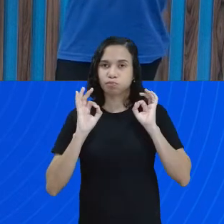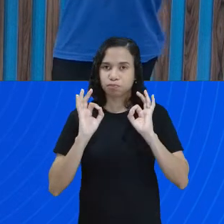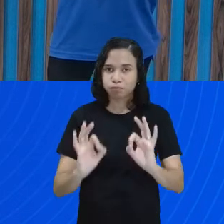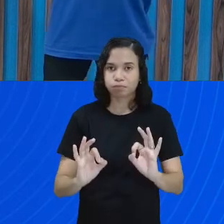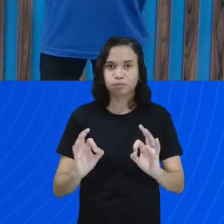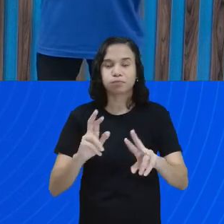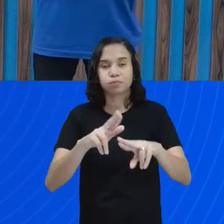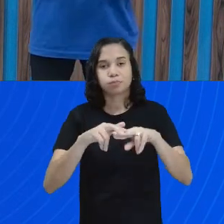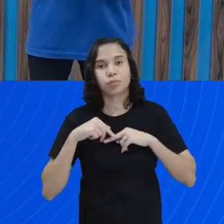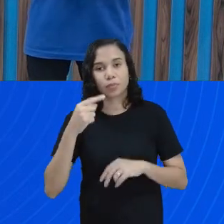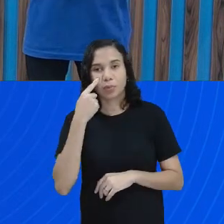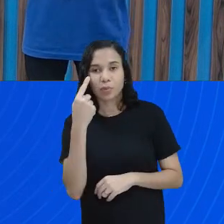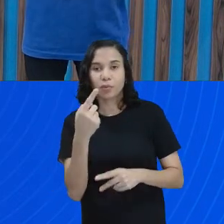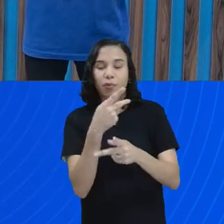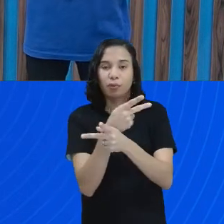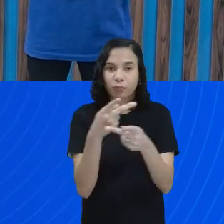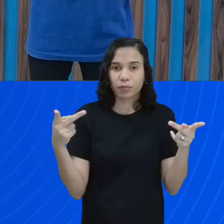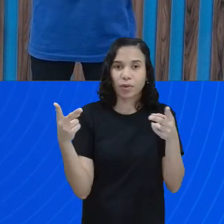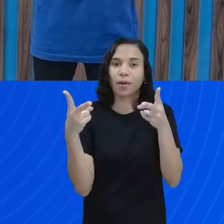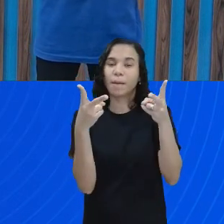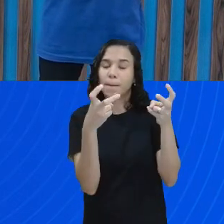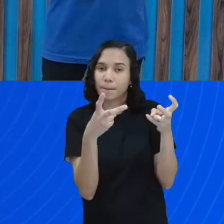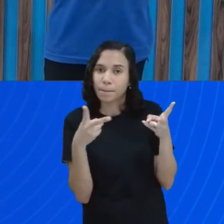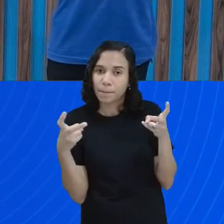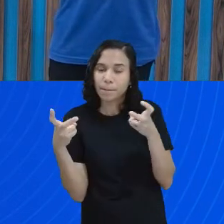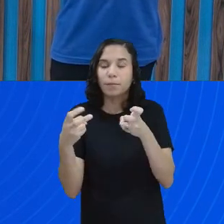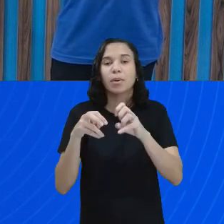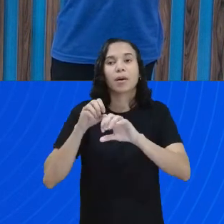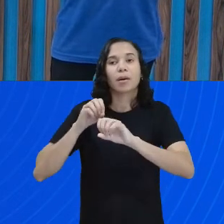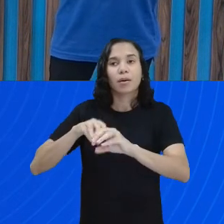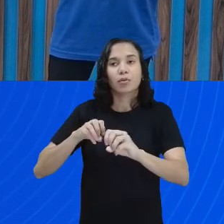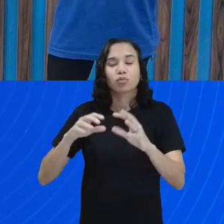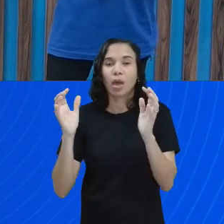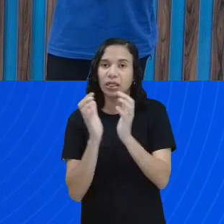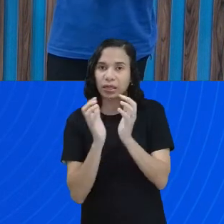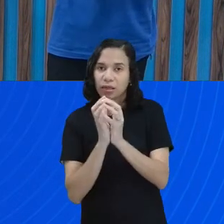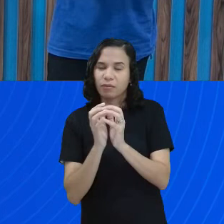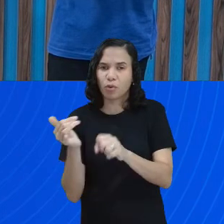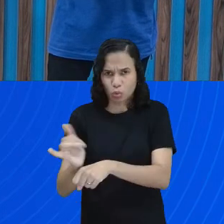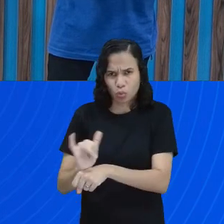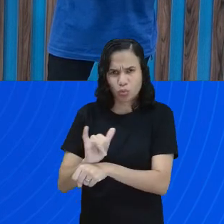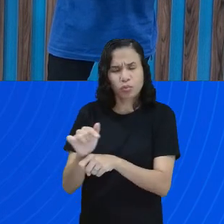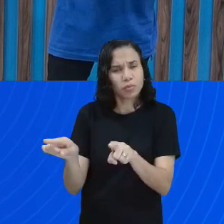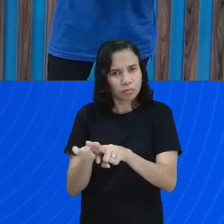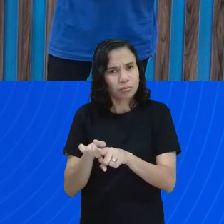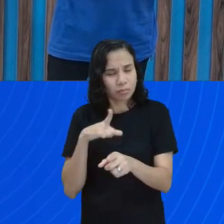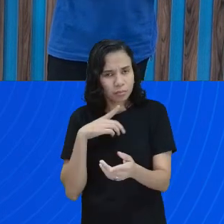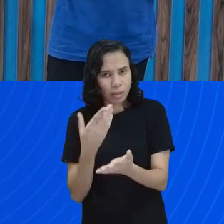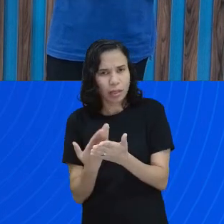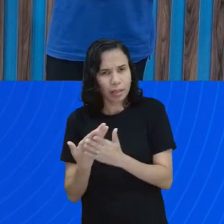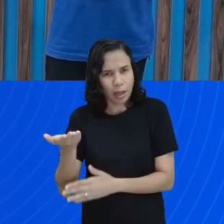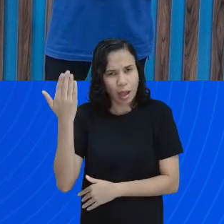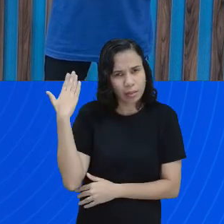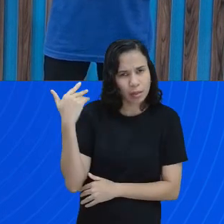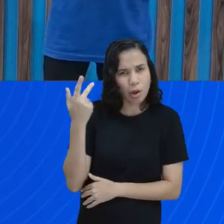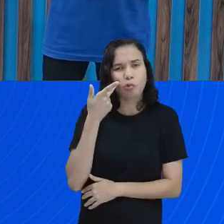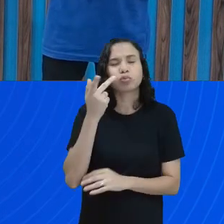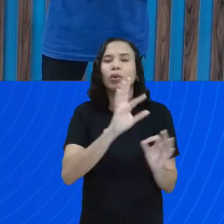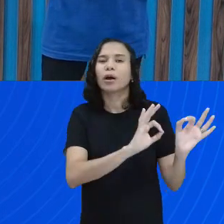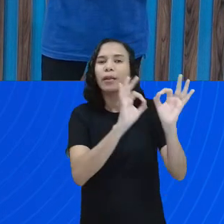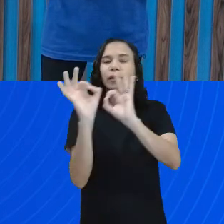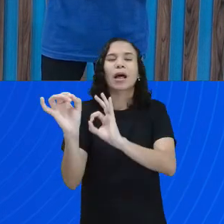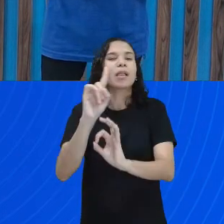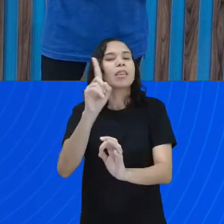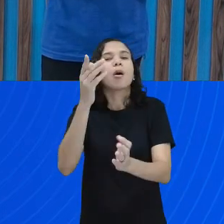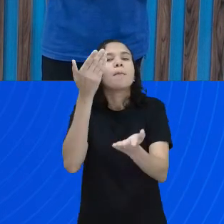E aí, você vai perceber isso no Educa Recife. No YouTube tem essas aulas anteriores para você analisar direitinho e não perder